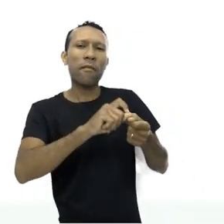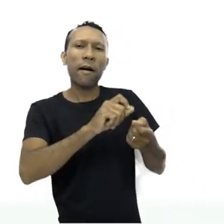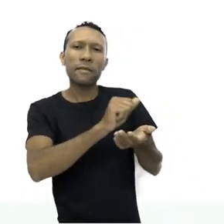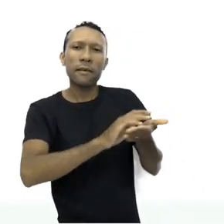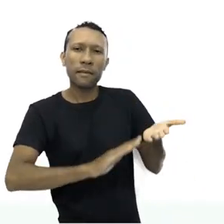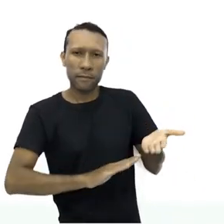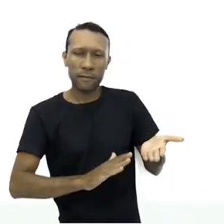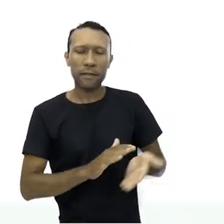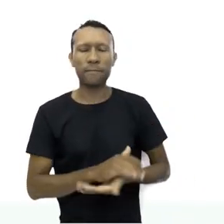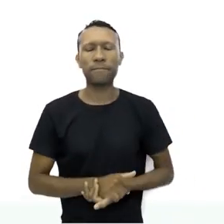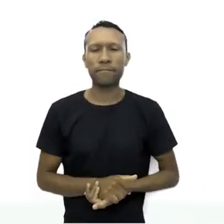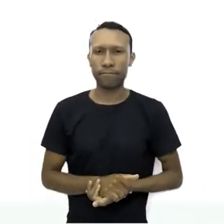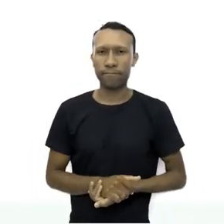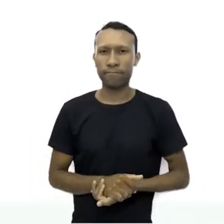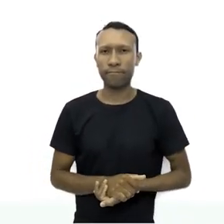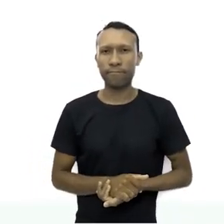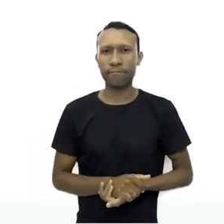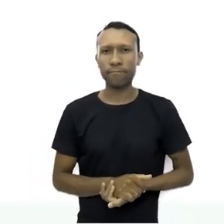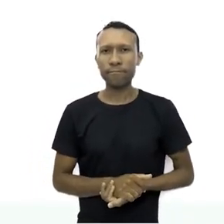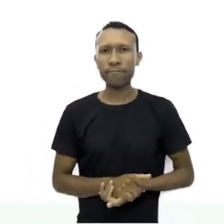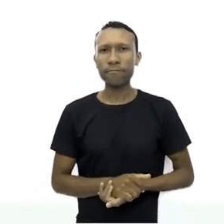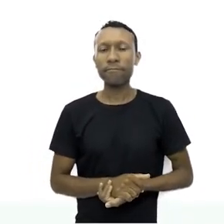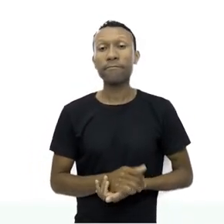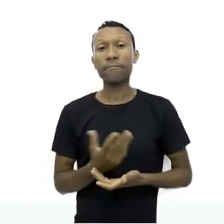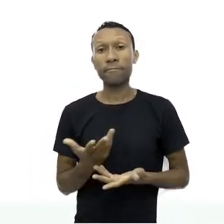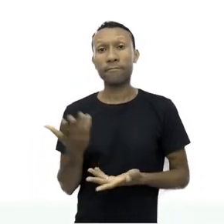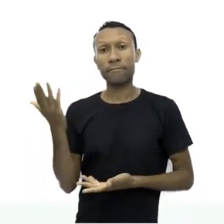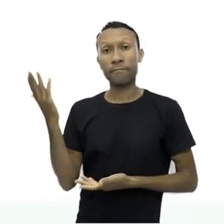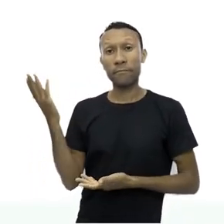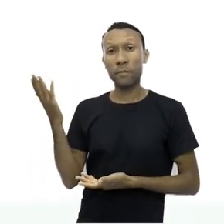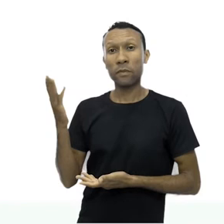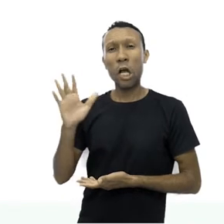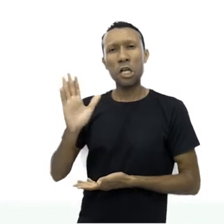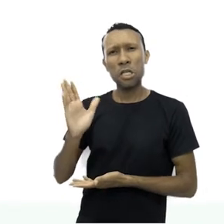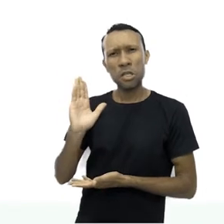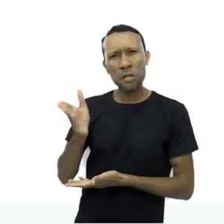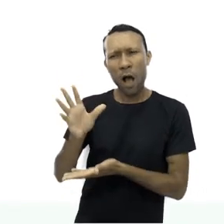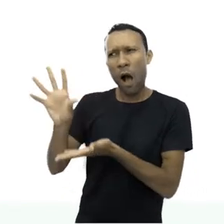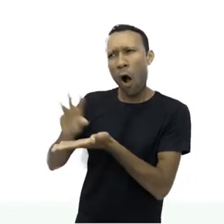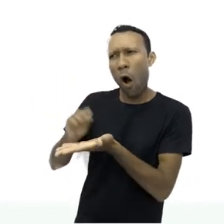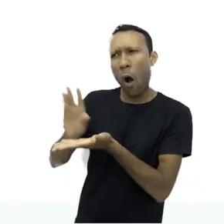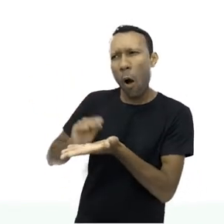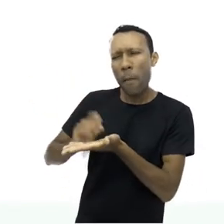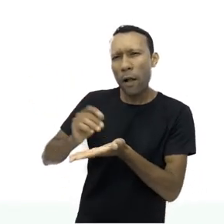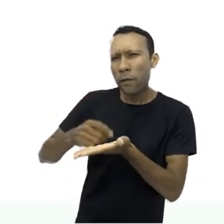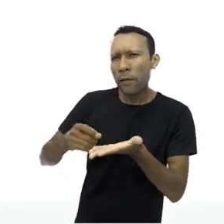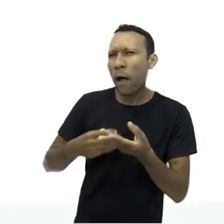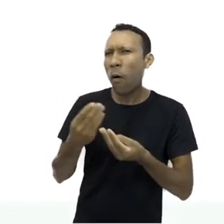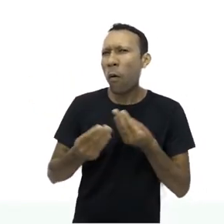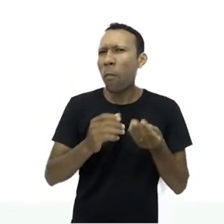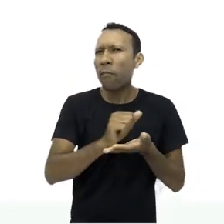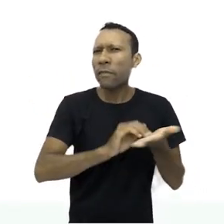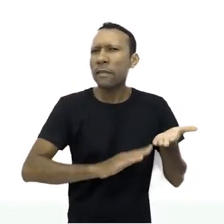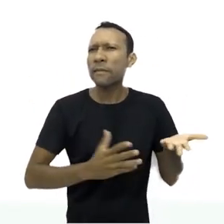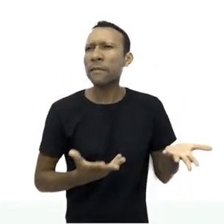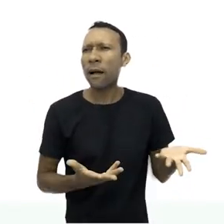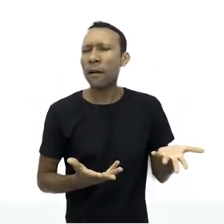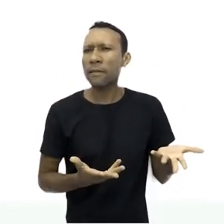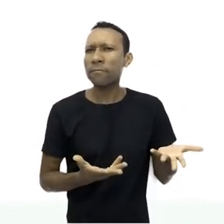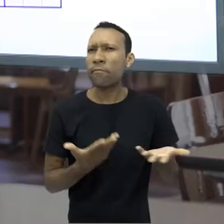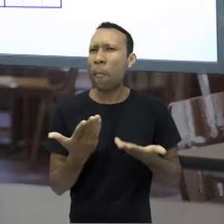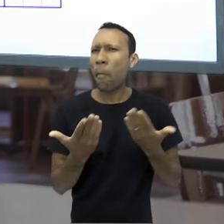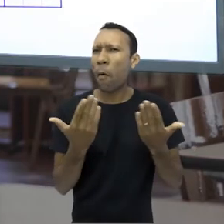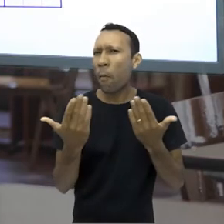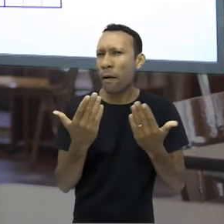para depois você executar esses comandos, tá certo? Aí, ó, pessoal, agora que vocês anotaram, fizeram o desenho de vocês, como é que pode ficar mais ou menos essa nossa